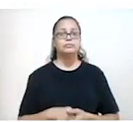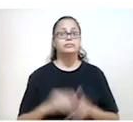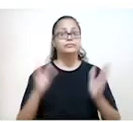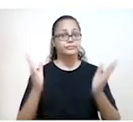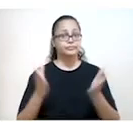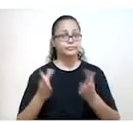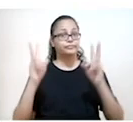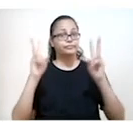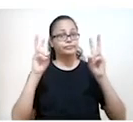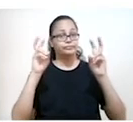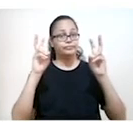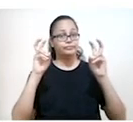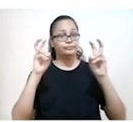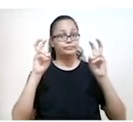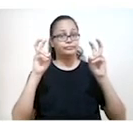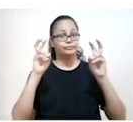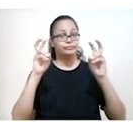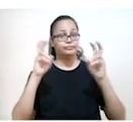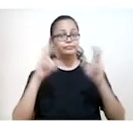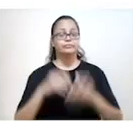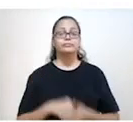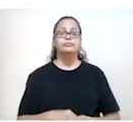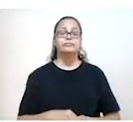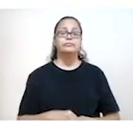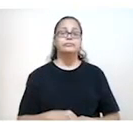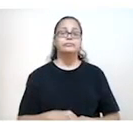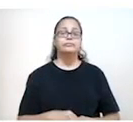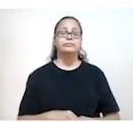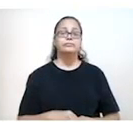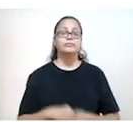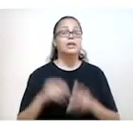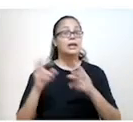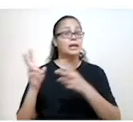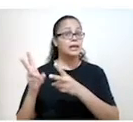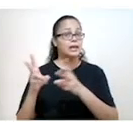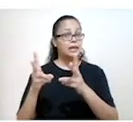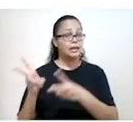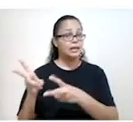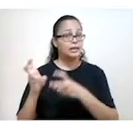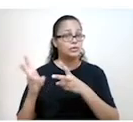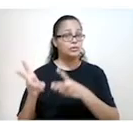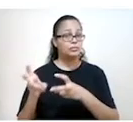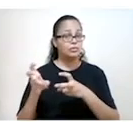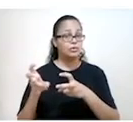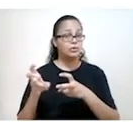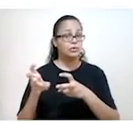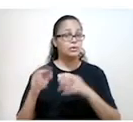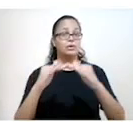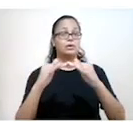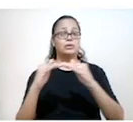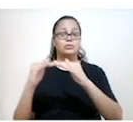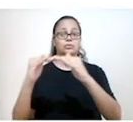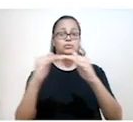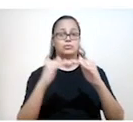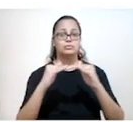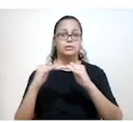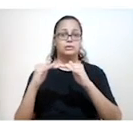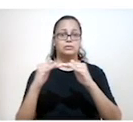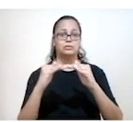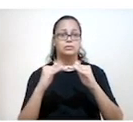Dependência de uma variável em relação a outra. Explorando padrões, considere as 4 primeiras posições da sequência a